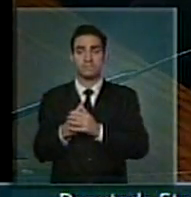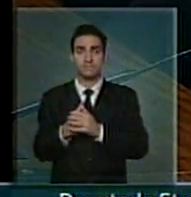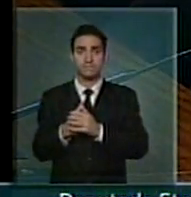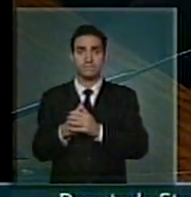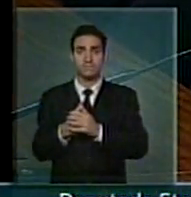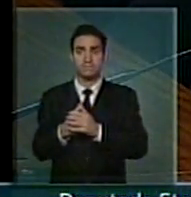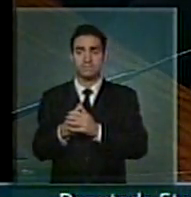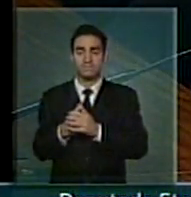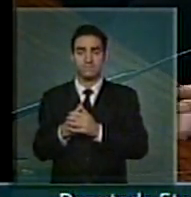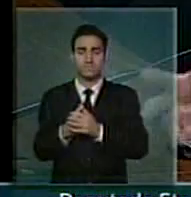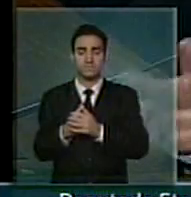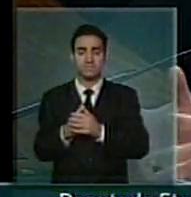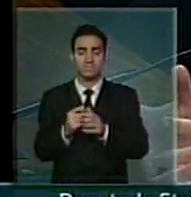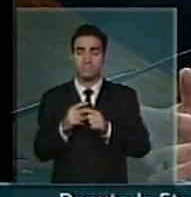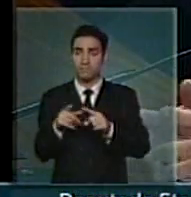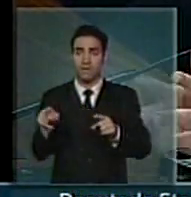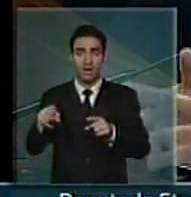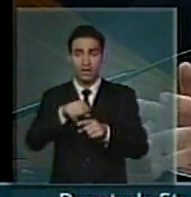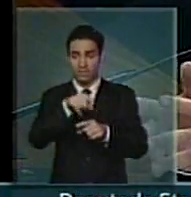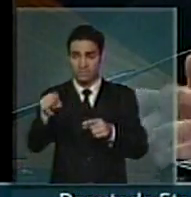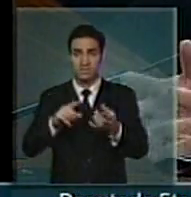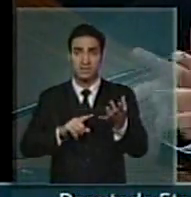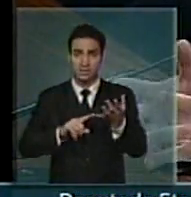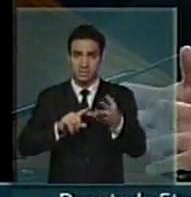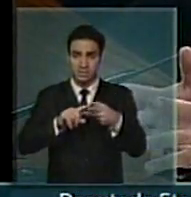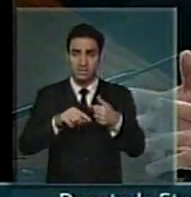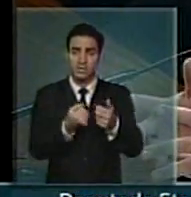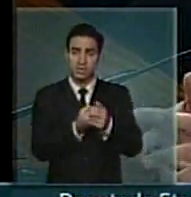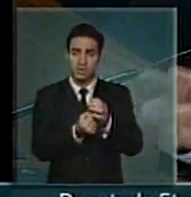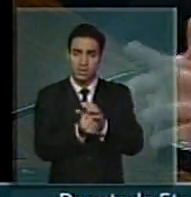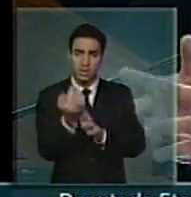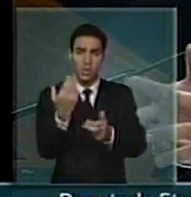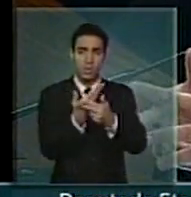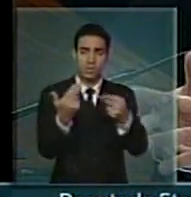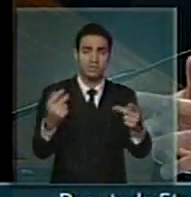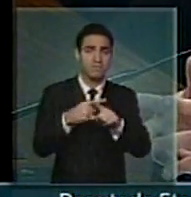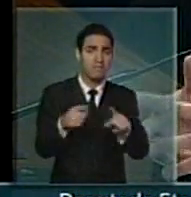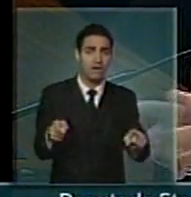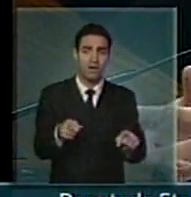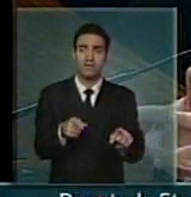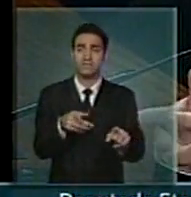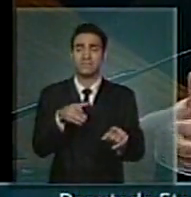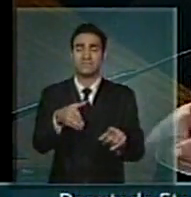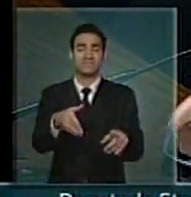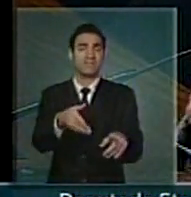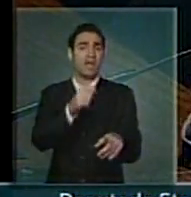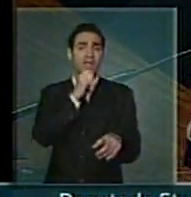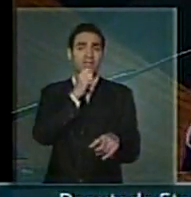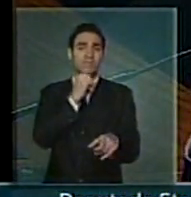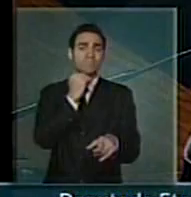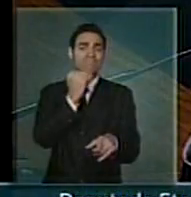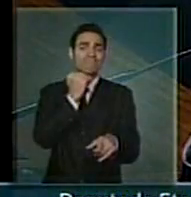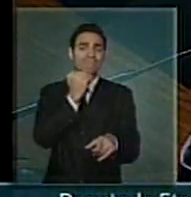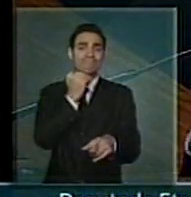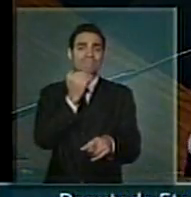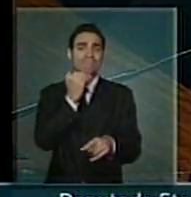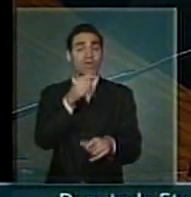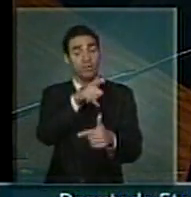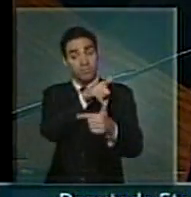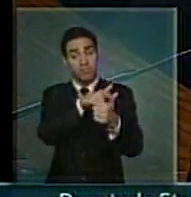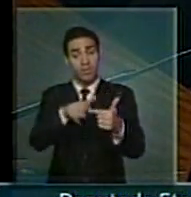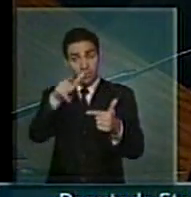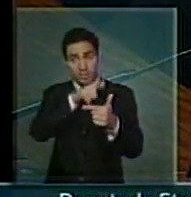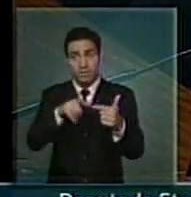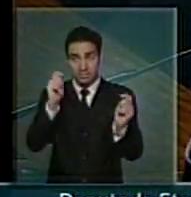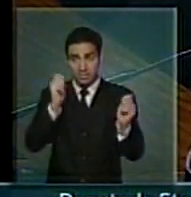a um sinal evidente de que o problema que está sendo tratado esteja